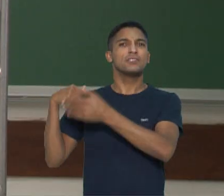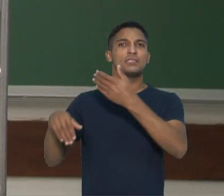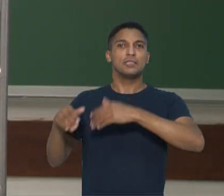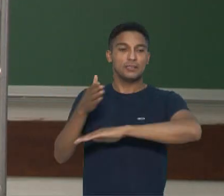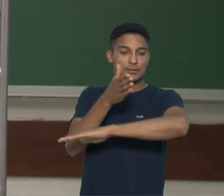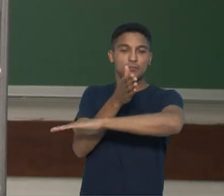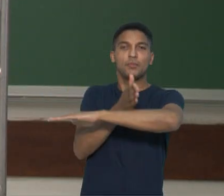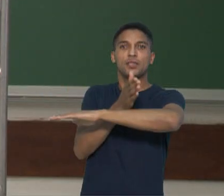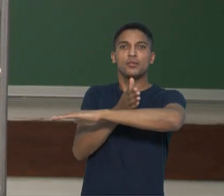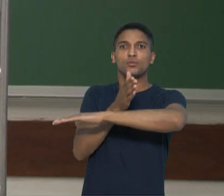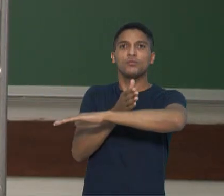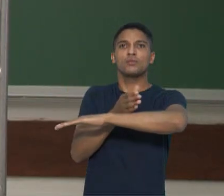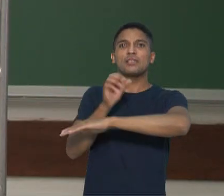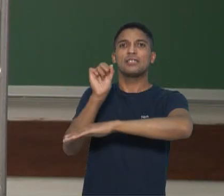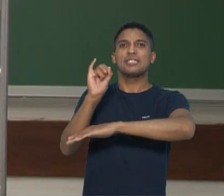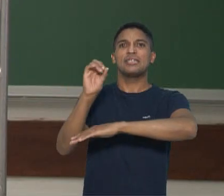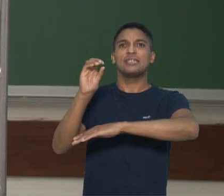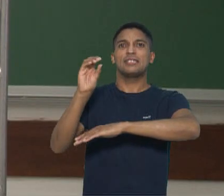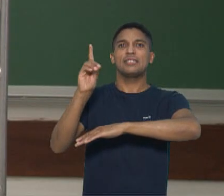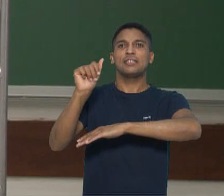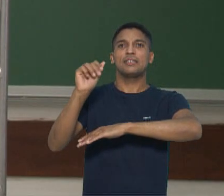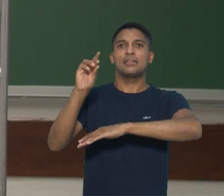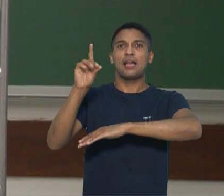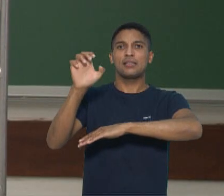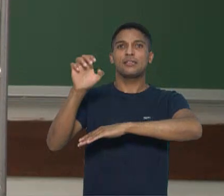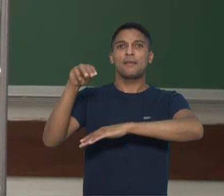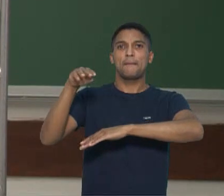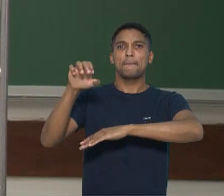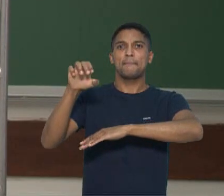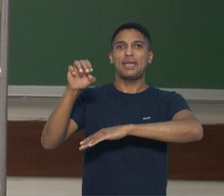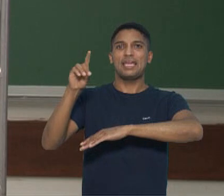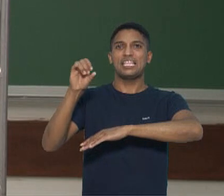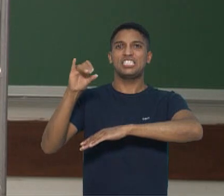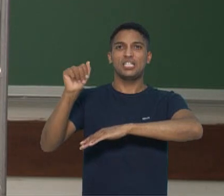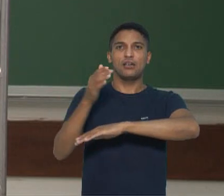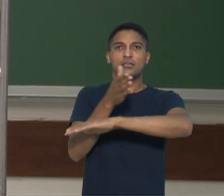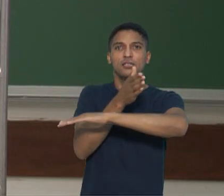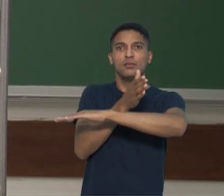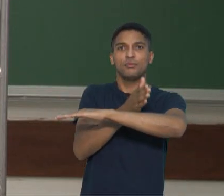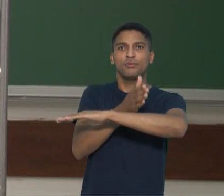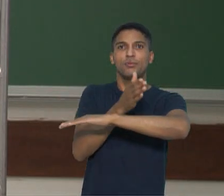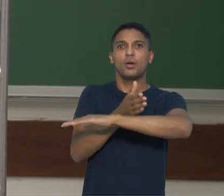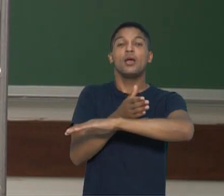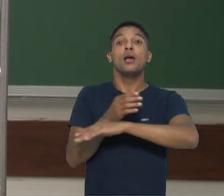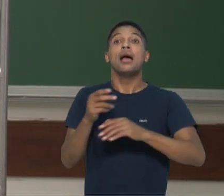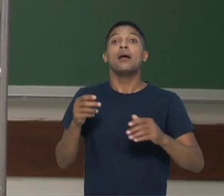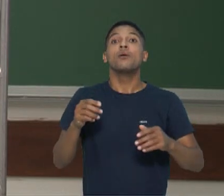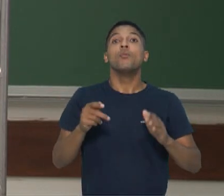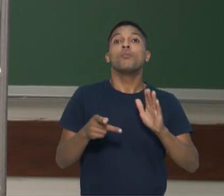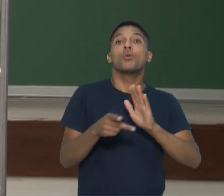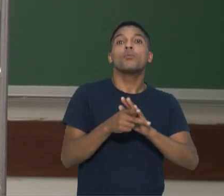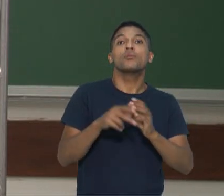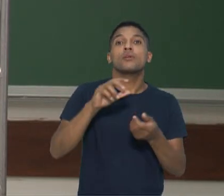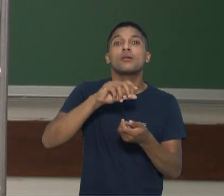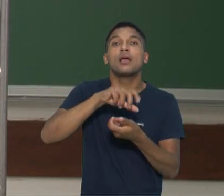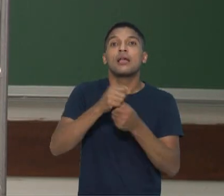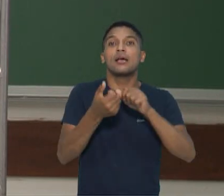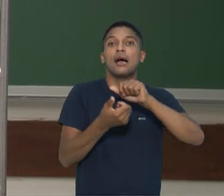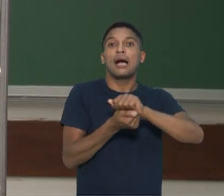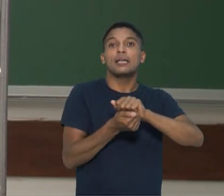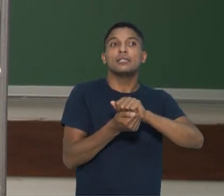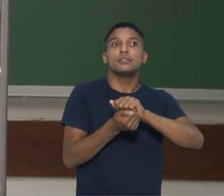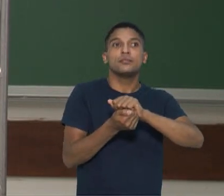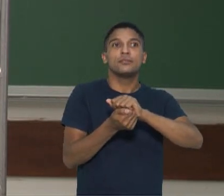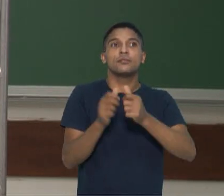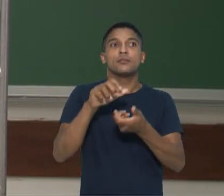Eu aposto até que já fizeram vitrais aí nas atividades que vocês fazem em sala, ok? Então, gente, lá na época da